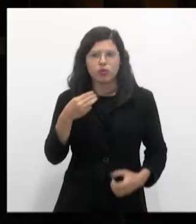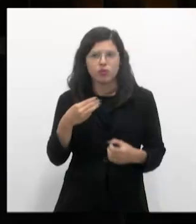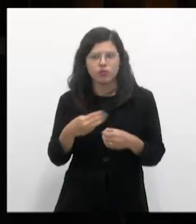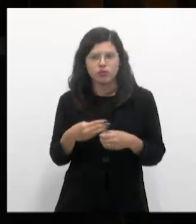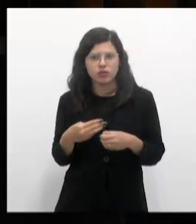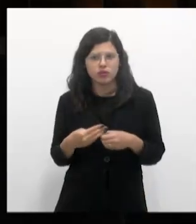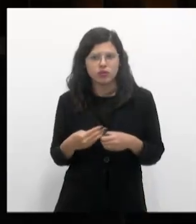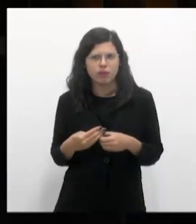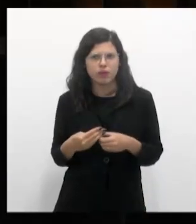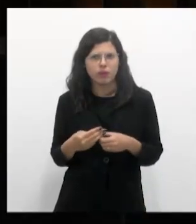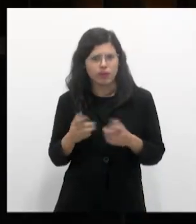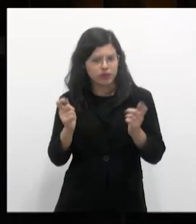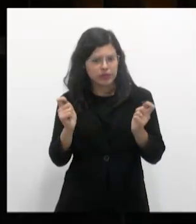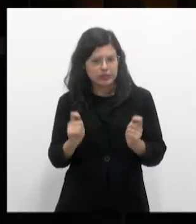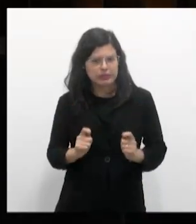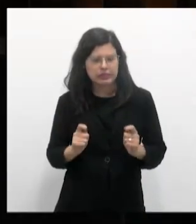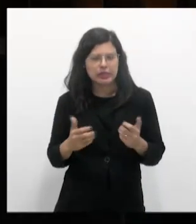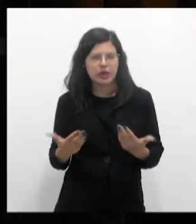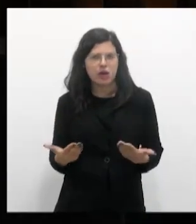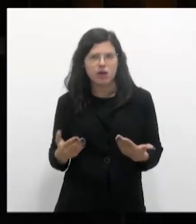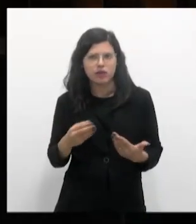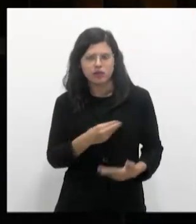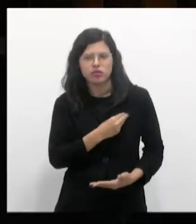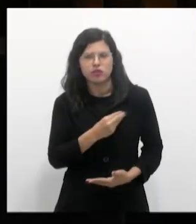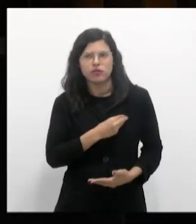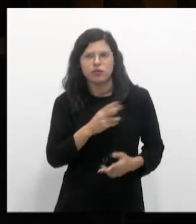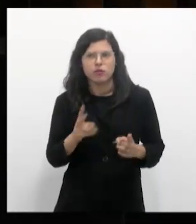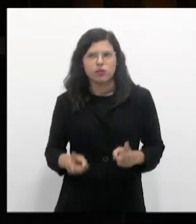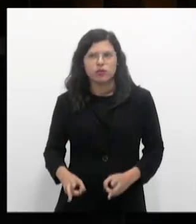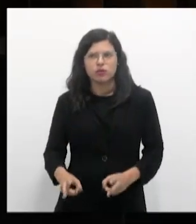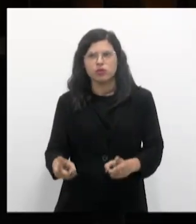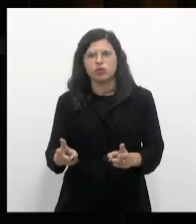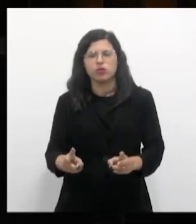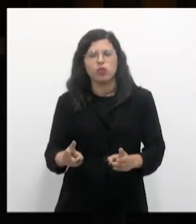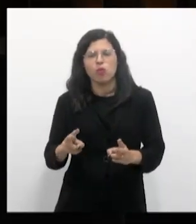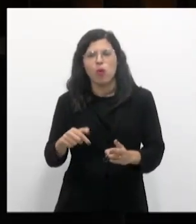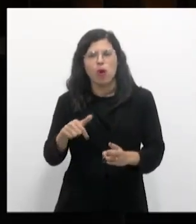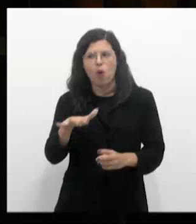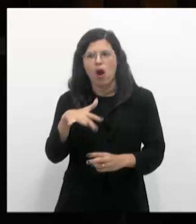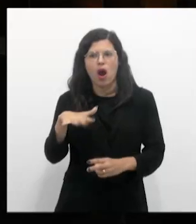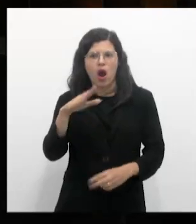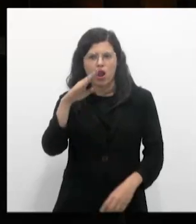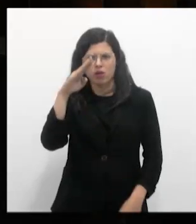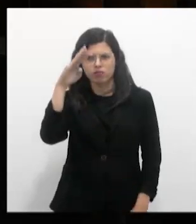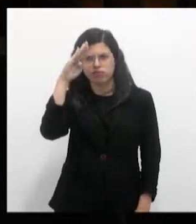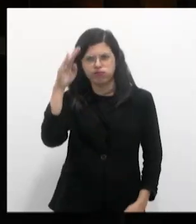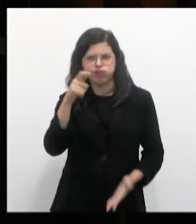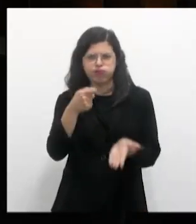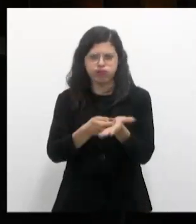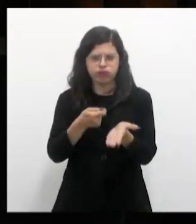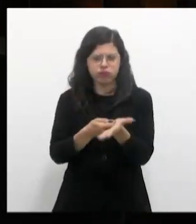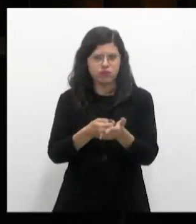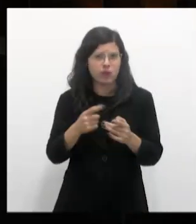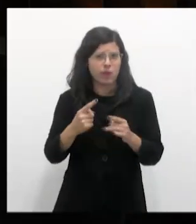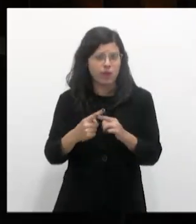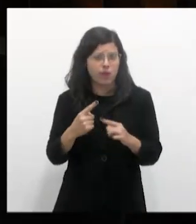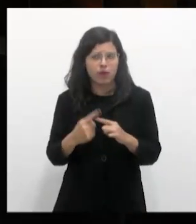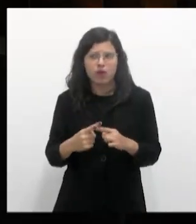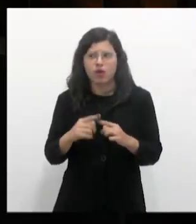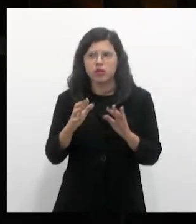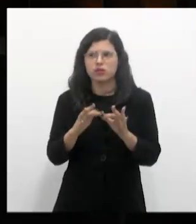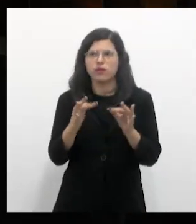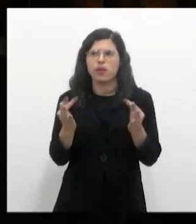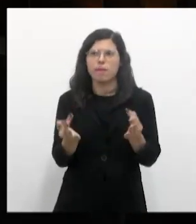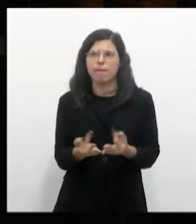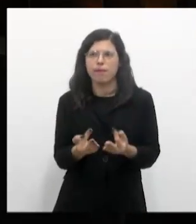de um grande potencial, a gente vive ainda o tempo do coronelismo. Porque lá, infelizmente, ainda as famílias ficam